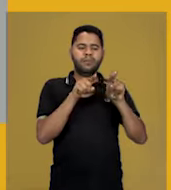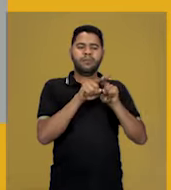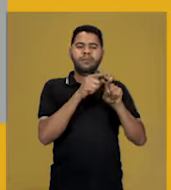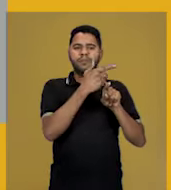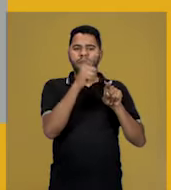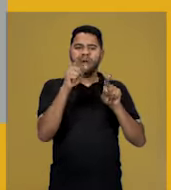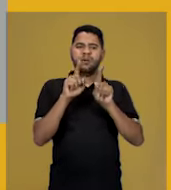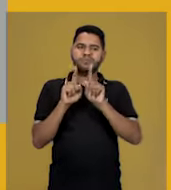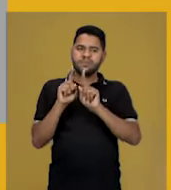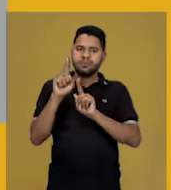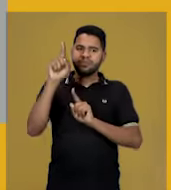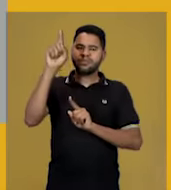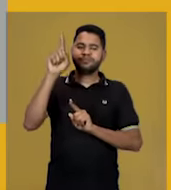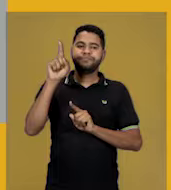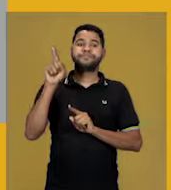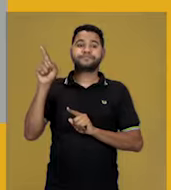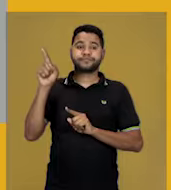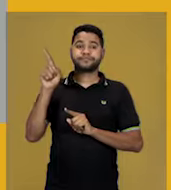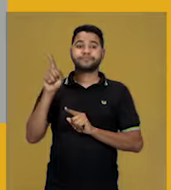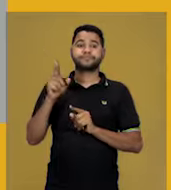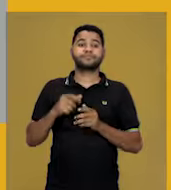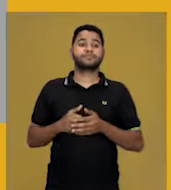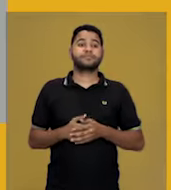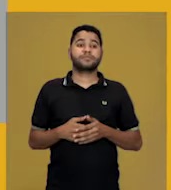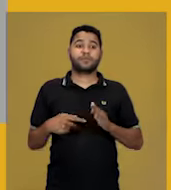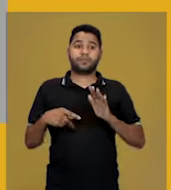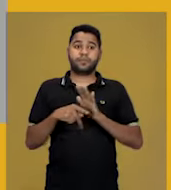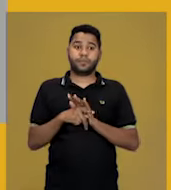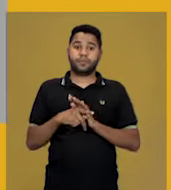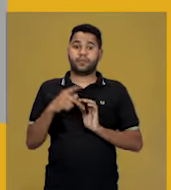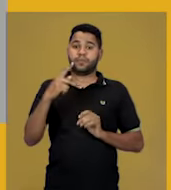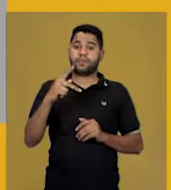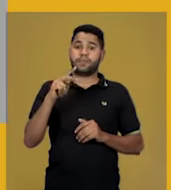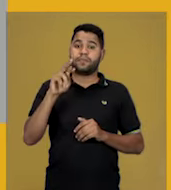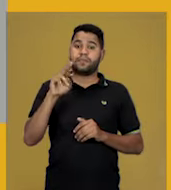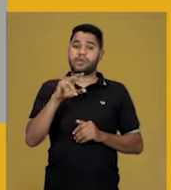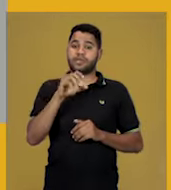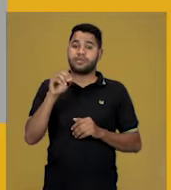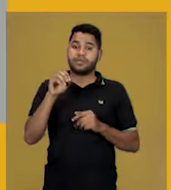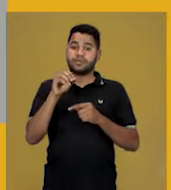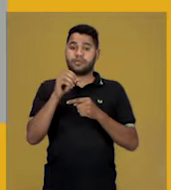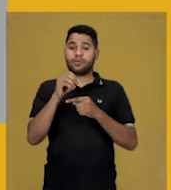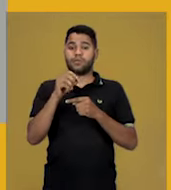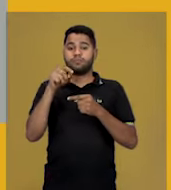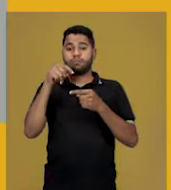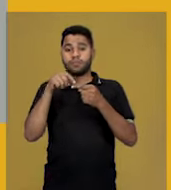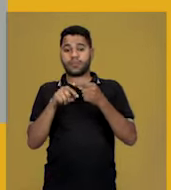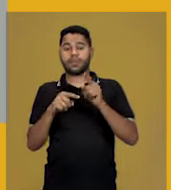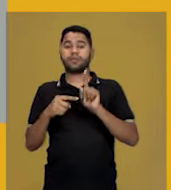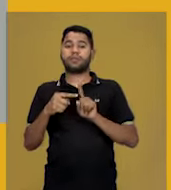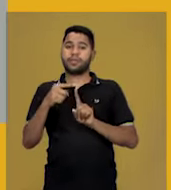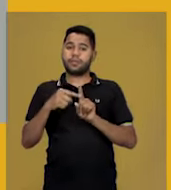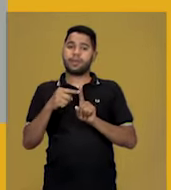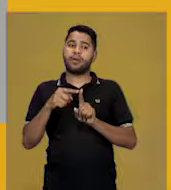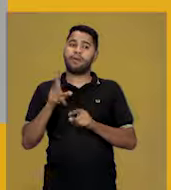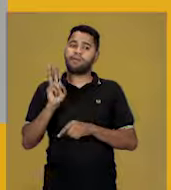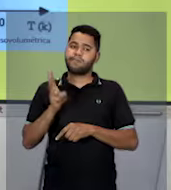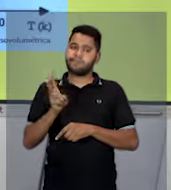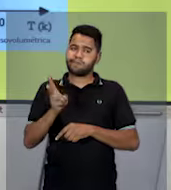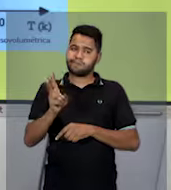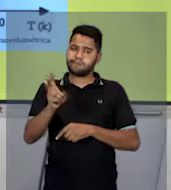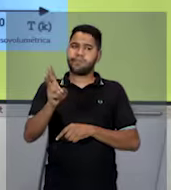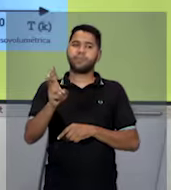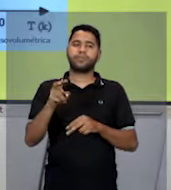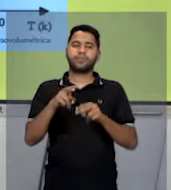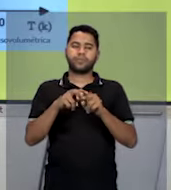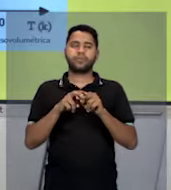aumentando. A equação aqui fala que a pressão pela temperatura é uma constante também. Por isso, né, a